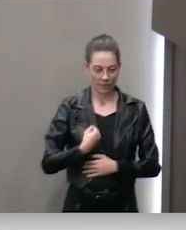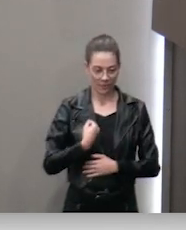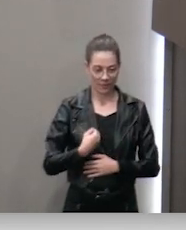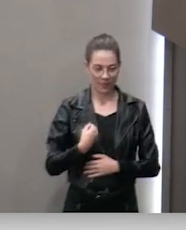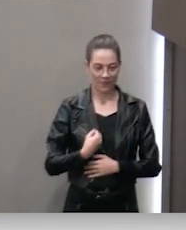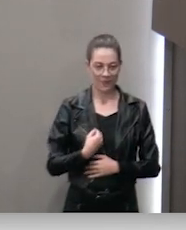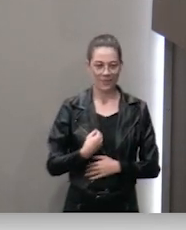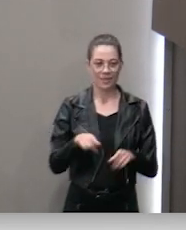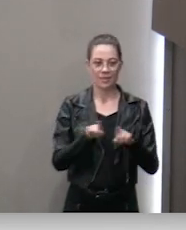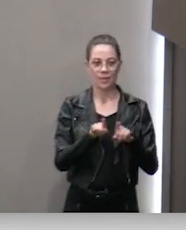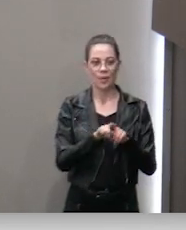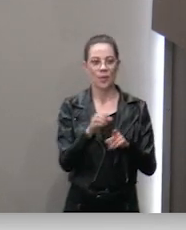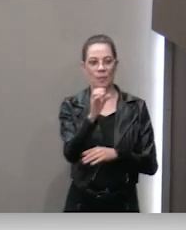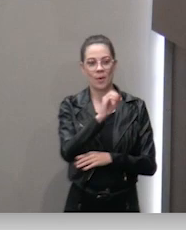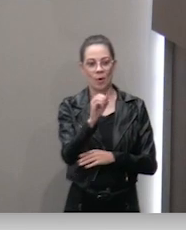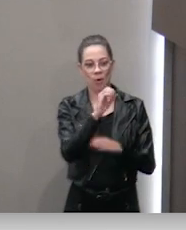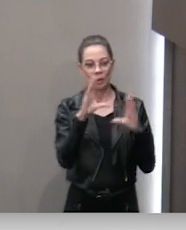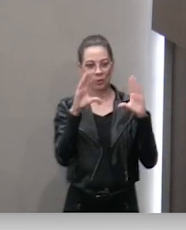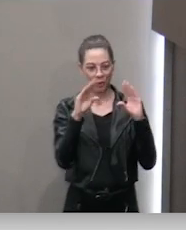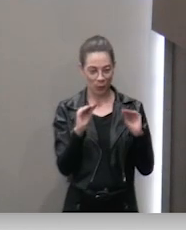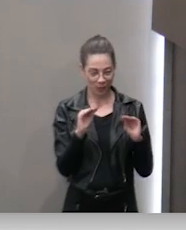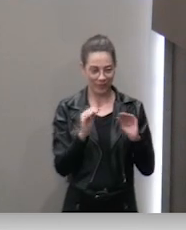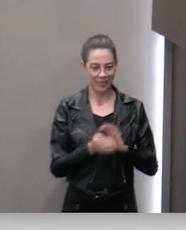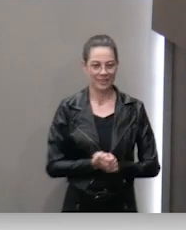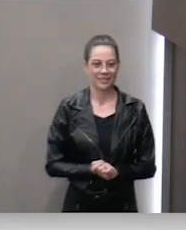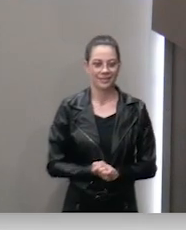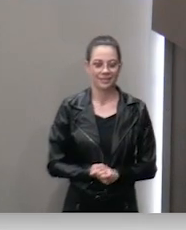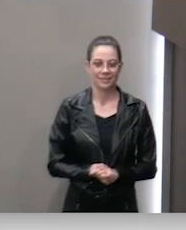solenidade. Tenham todos uma ótima noite.